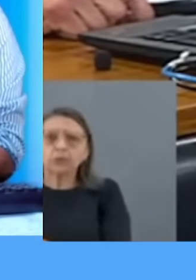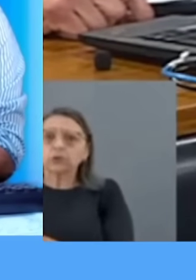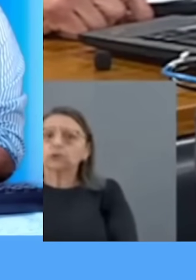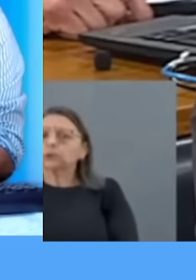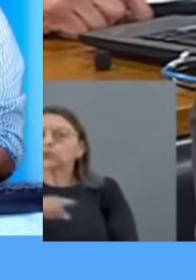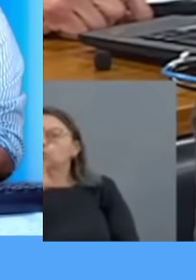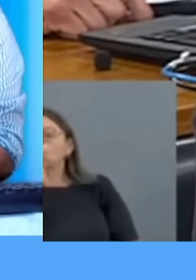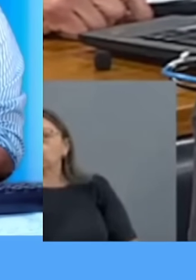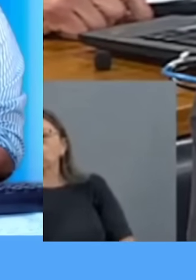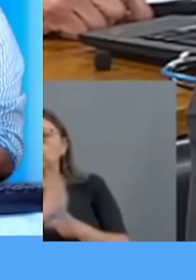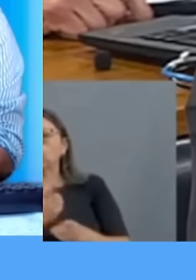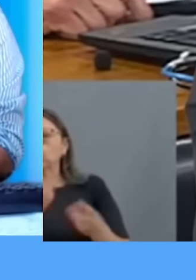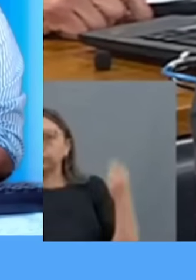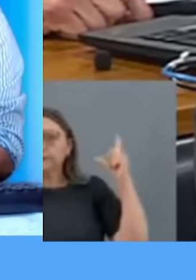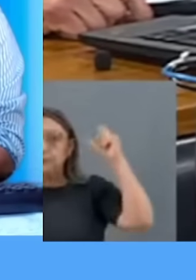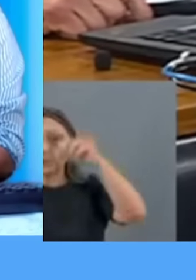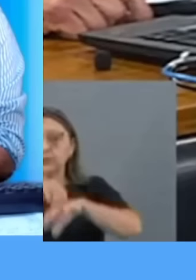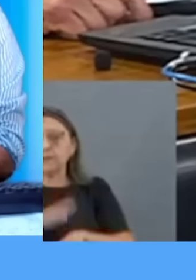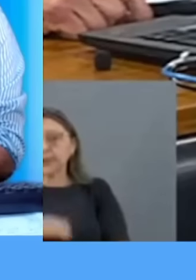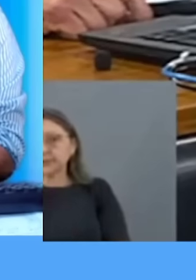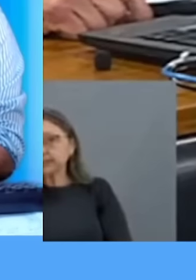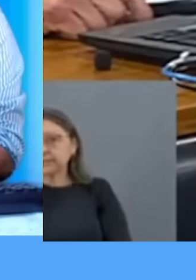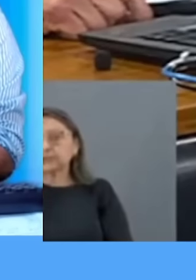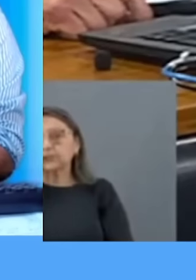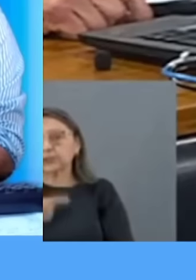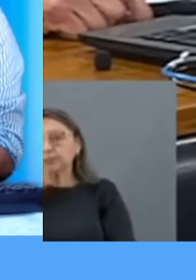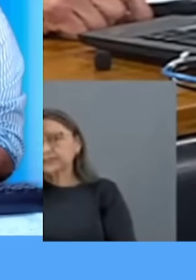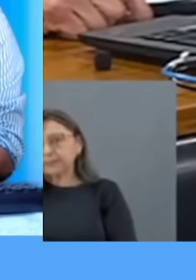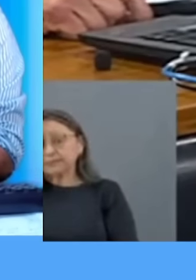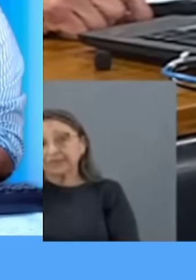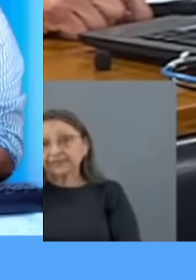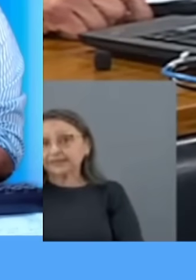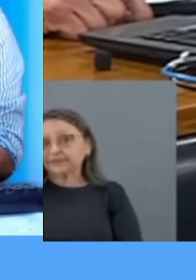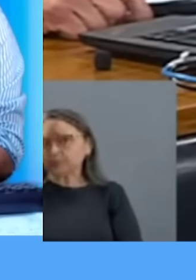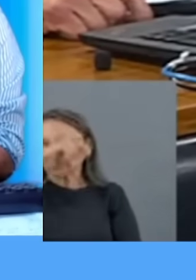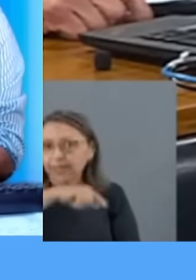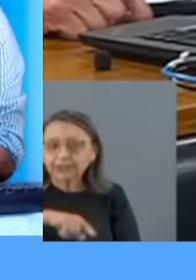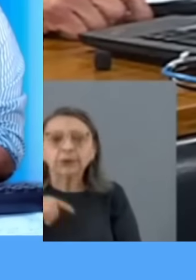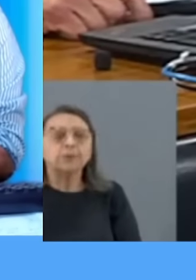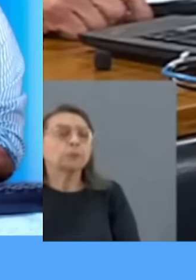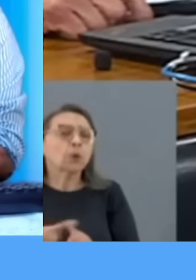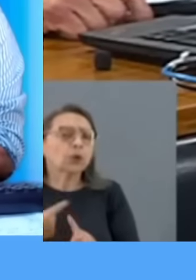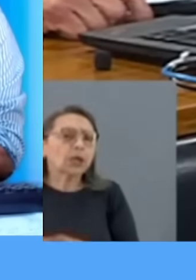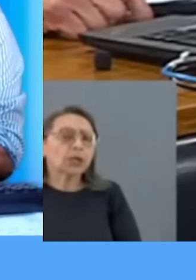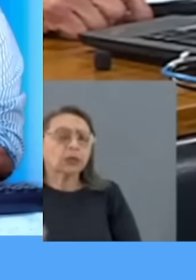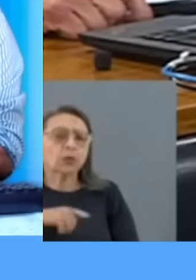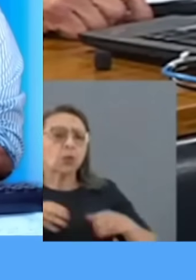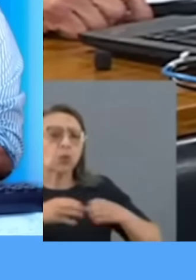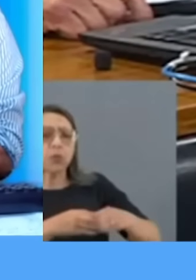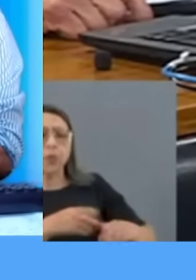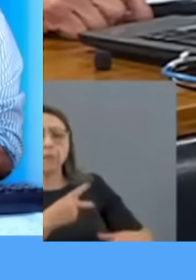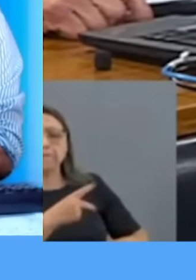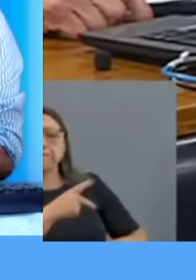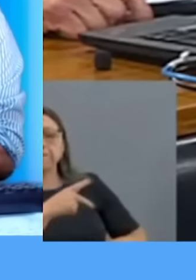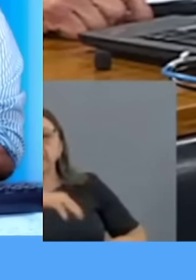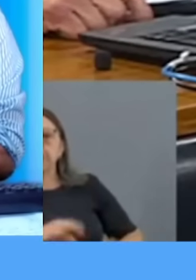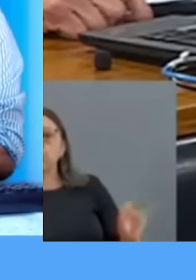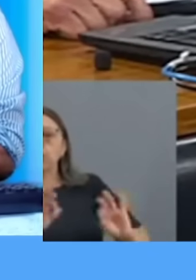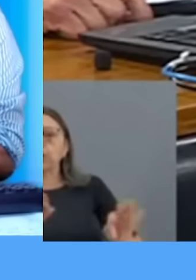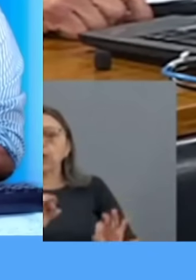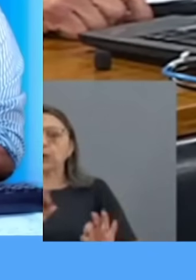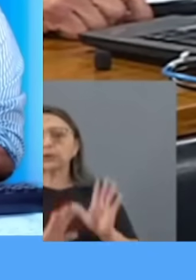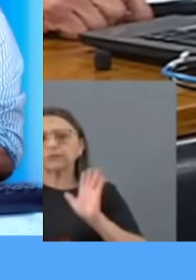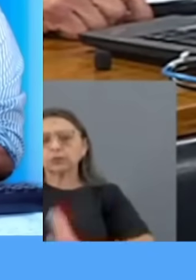dificuldade. E o mais interessante, sabendo dessa dificuldade toda, por que que o comando da PM não se preveniu para isso, não